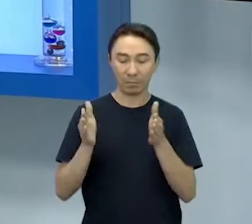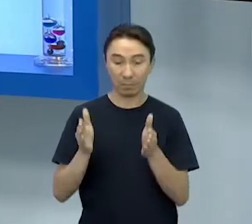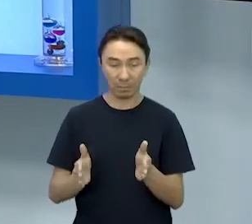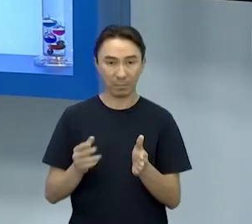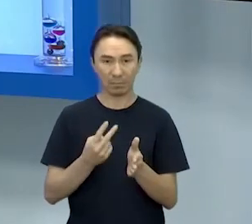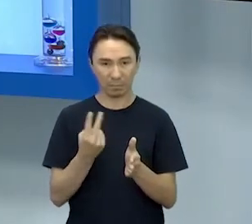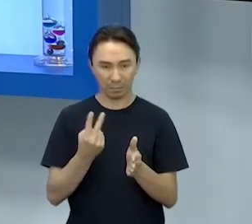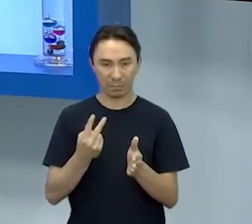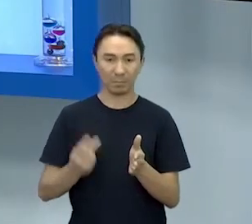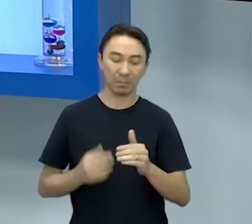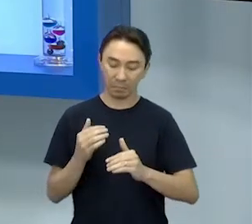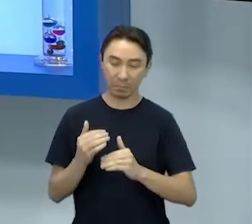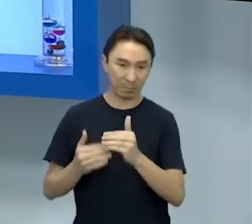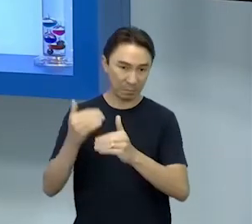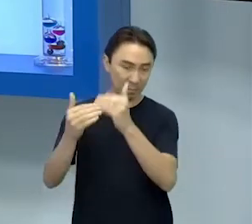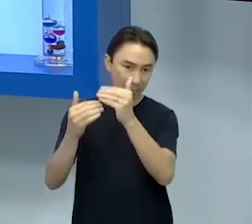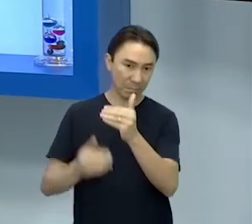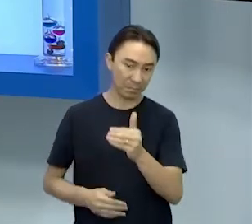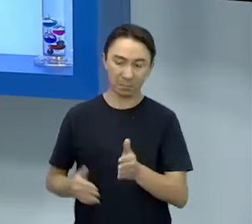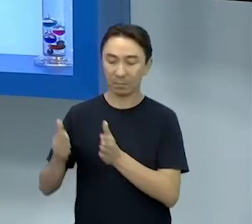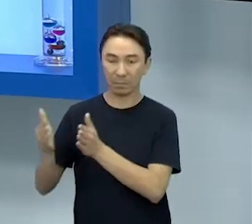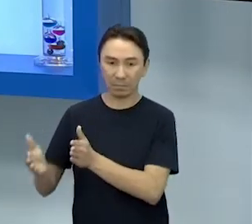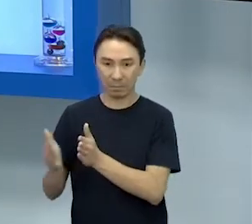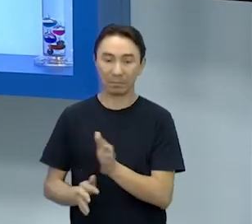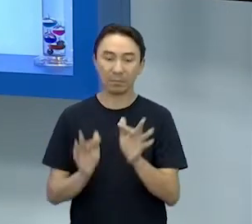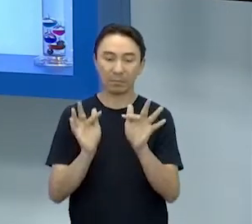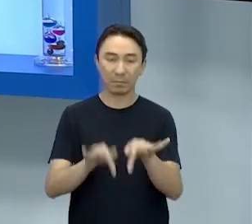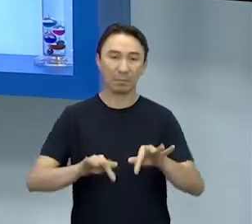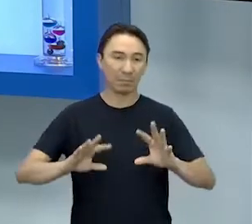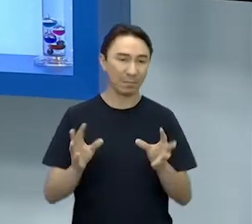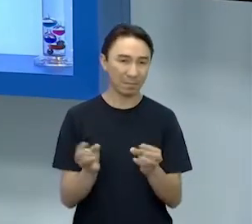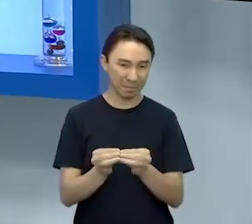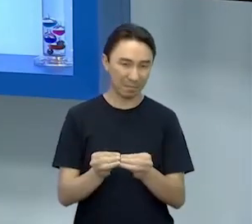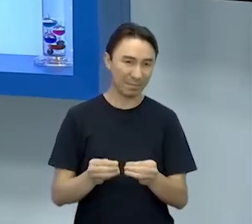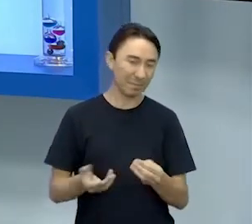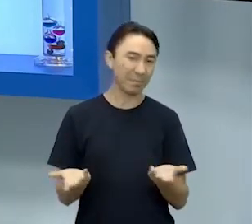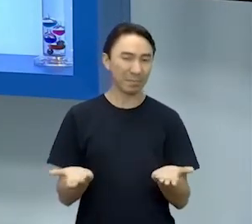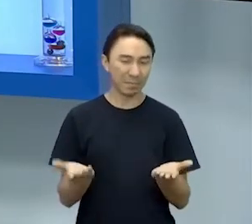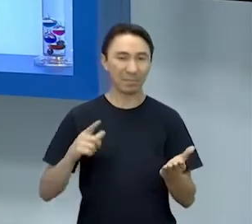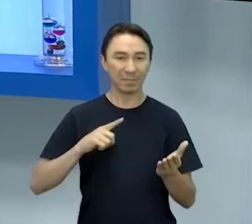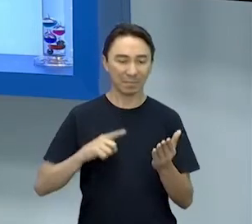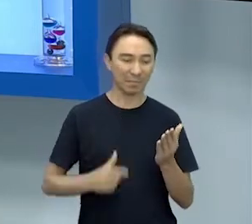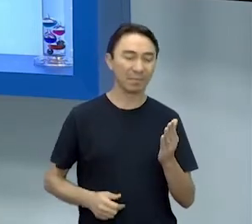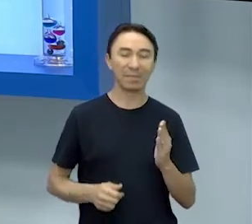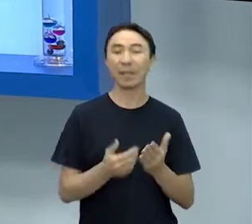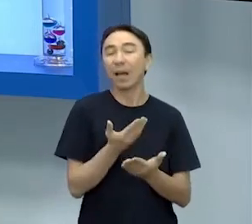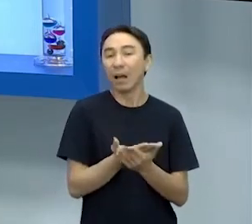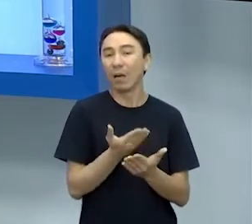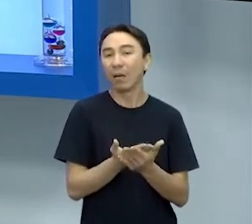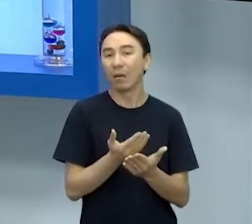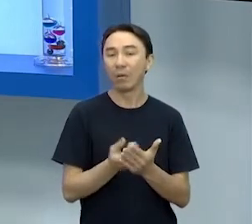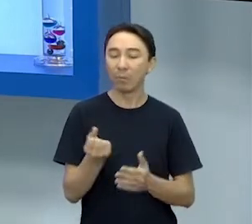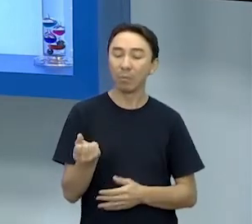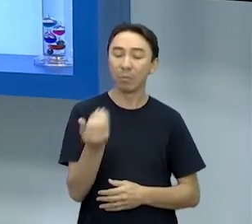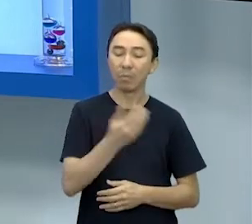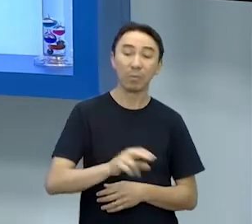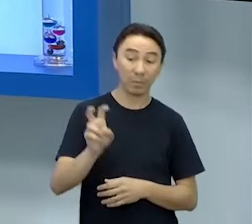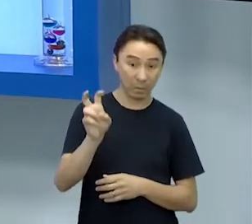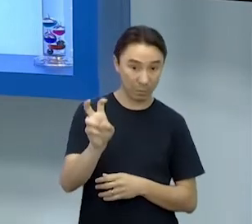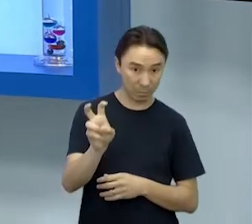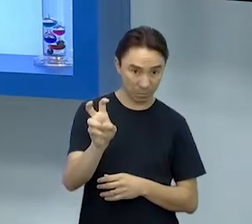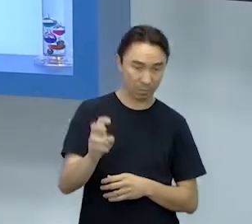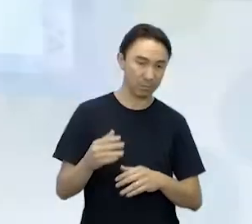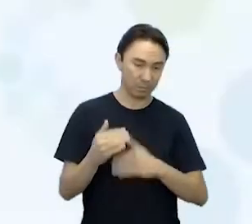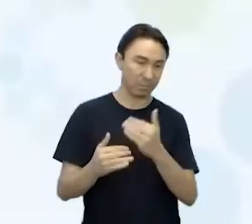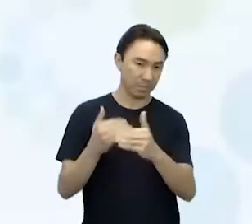desenvolvimento e sistematização. Então, nós vamos ter aqui, eu programei 5 aulas de desenvolvimento. Essa é a terceira aula.